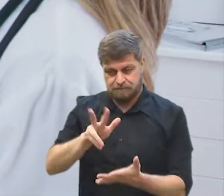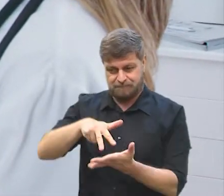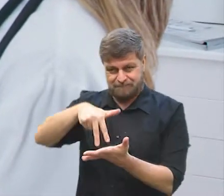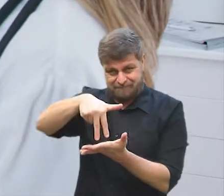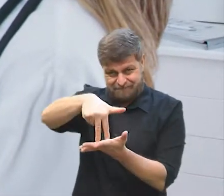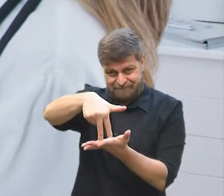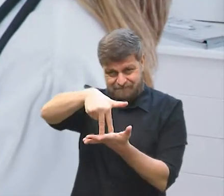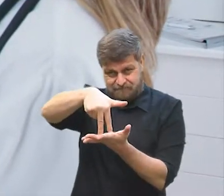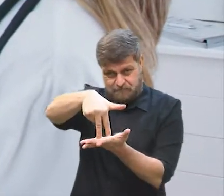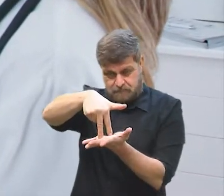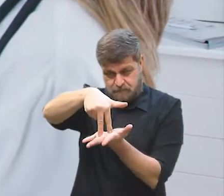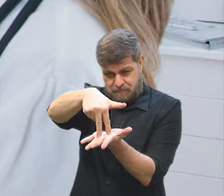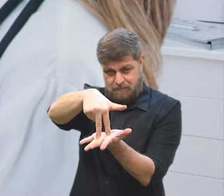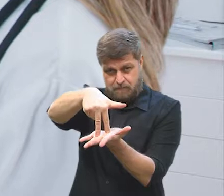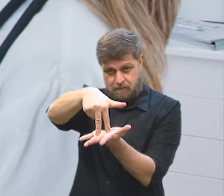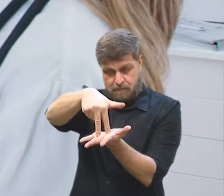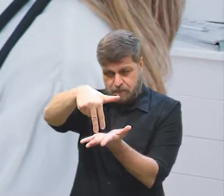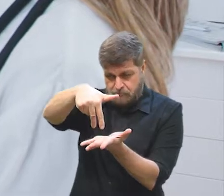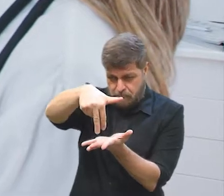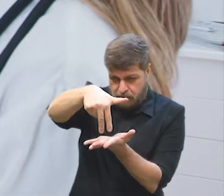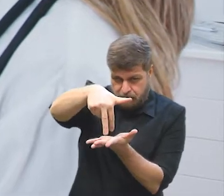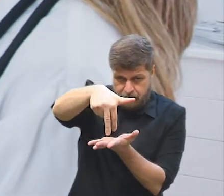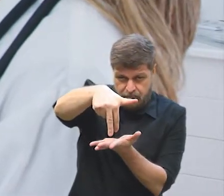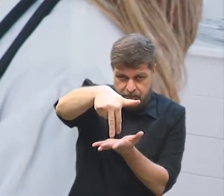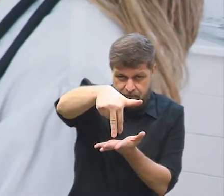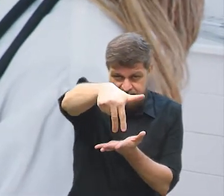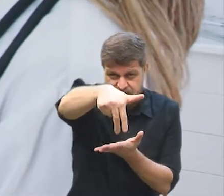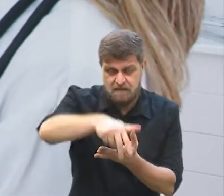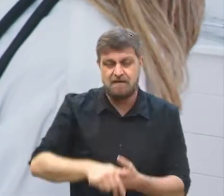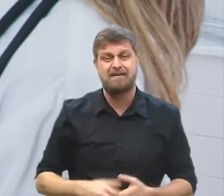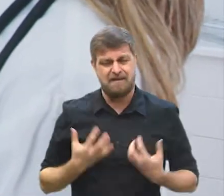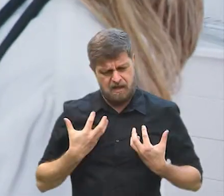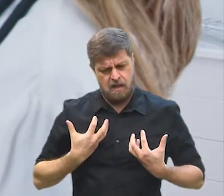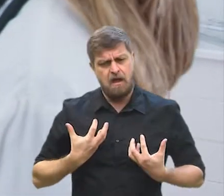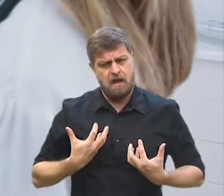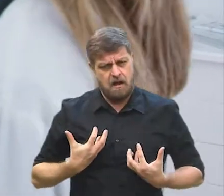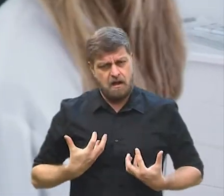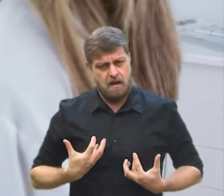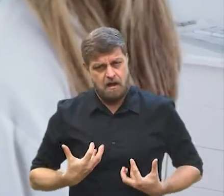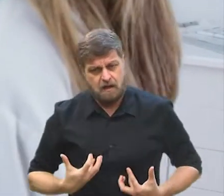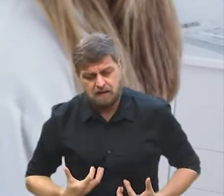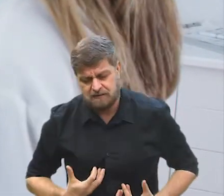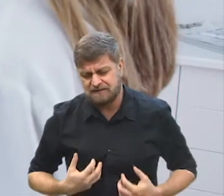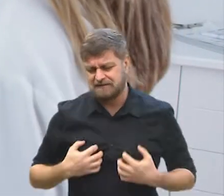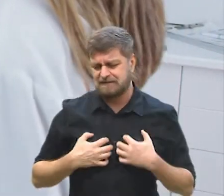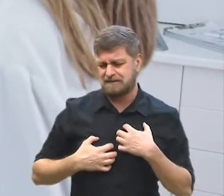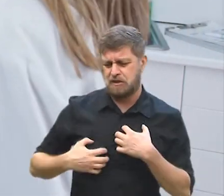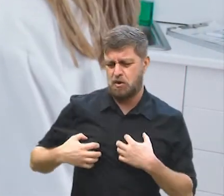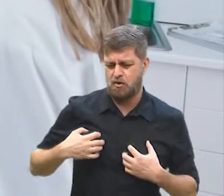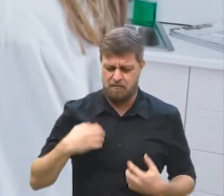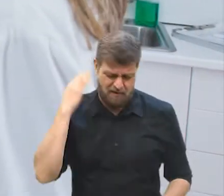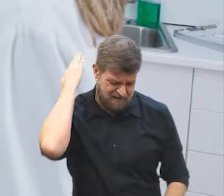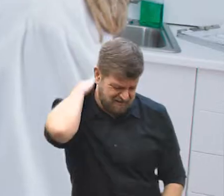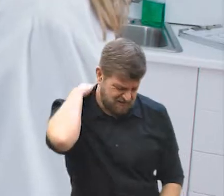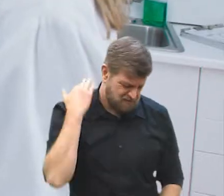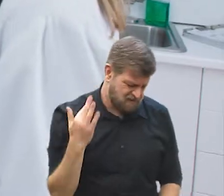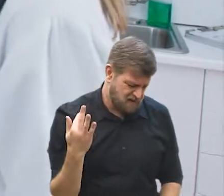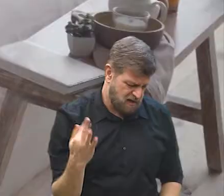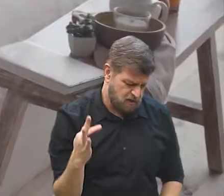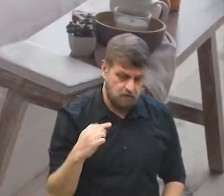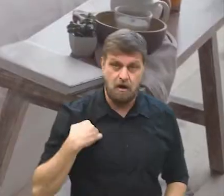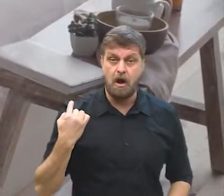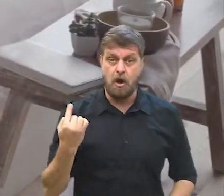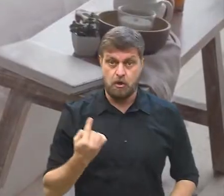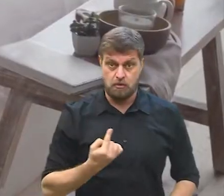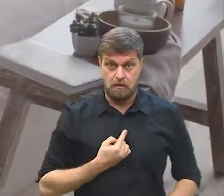mesmo tendo ficado na posição bípede, que é cansativa, dá um pouco de desconforto nas costas, tal, nós